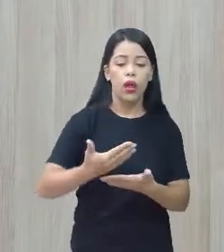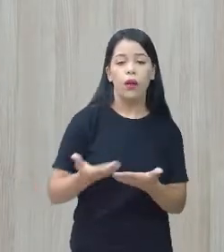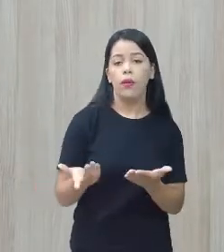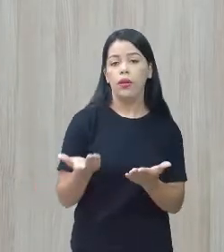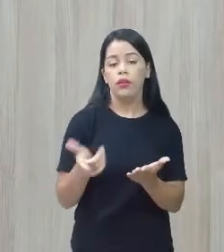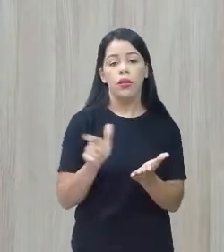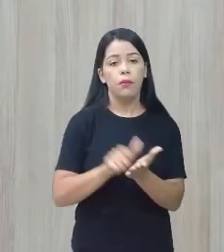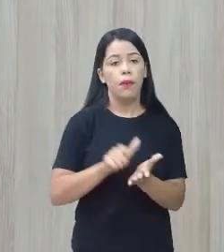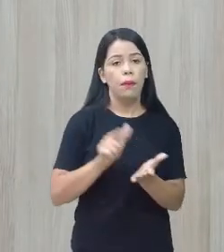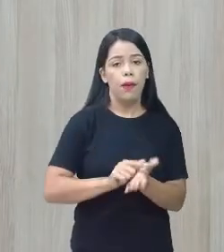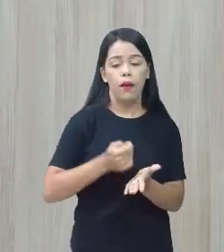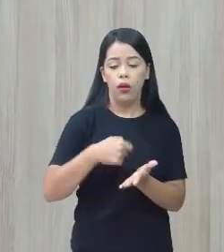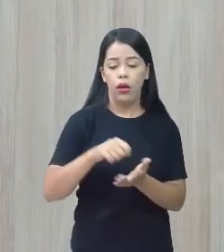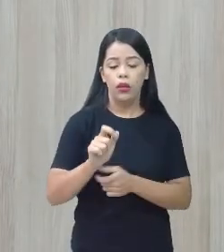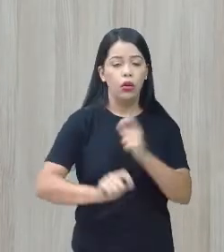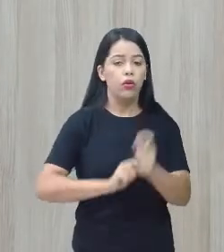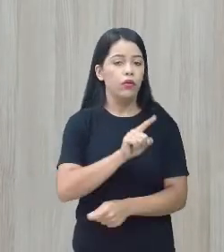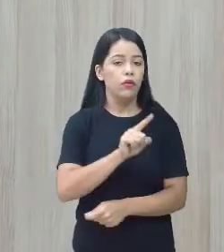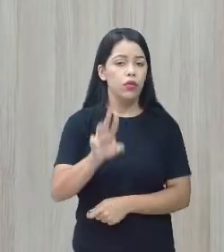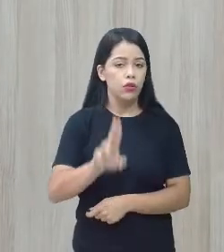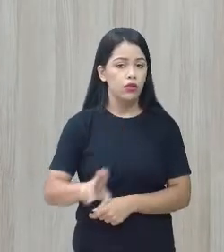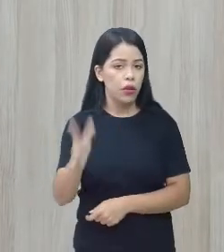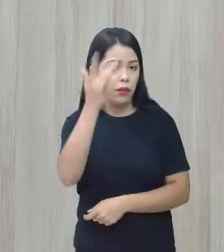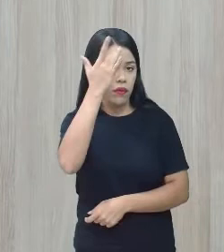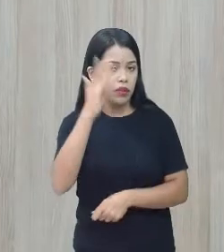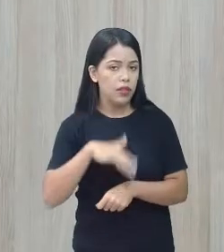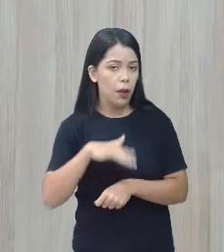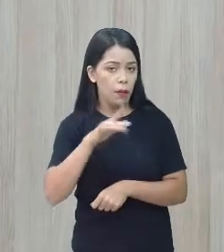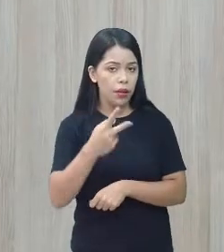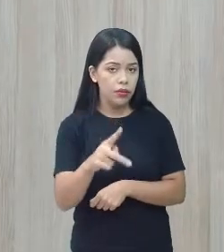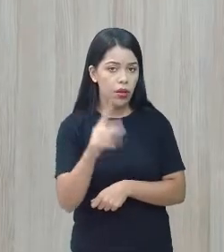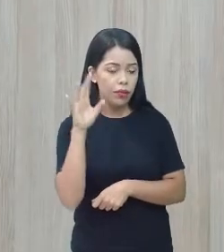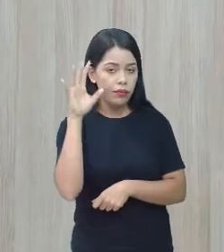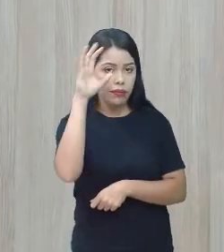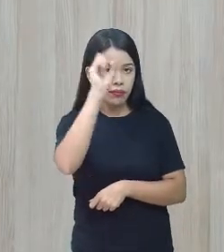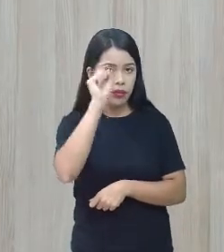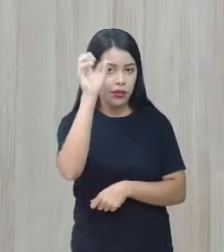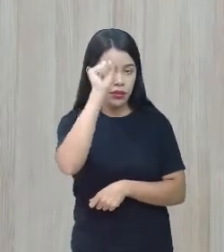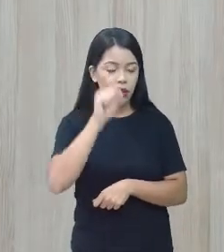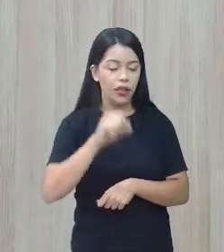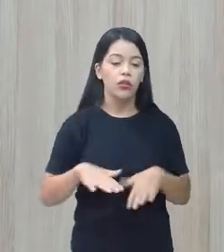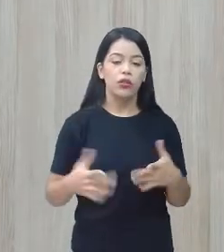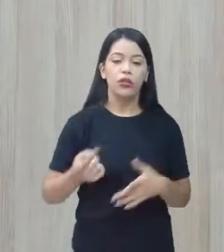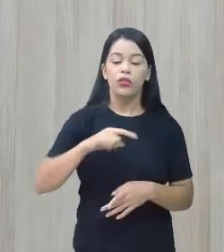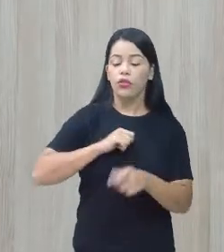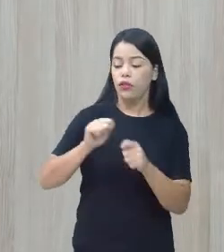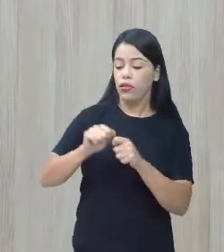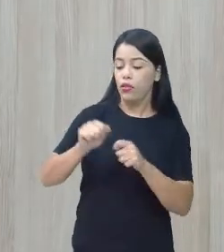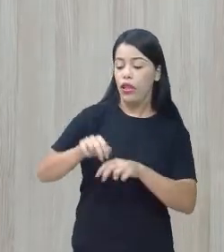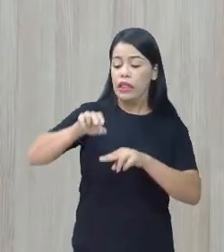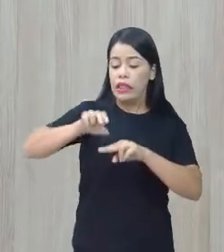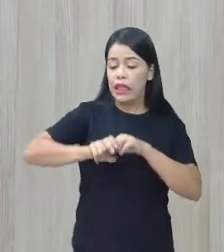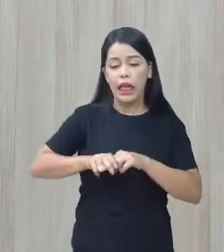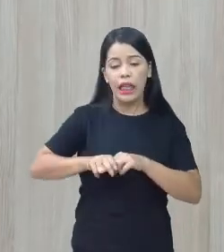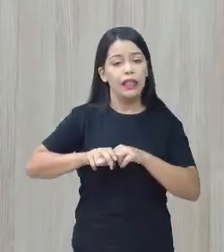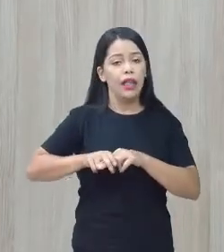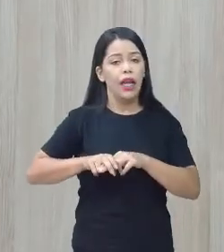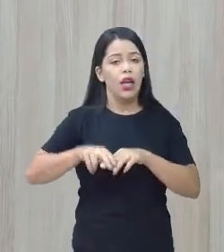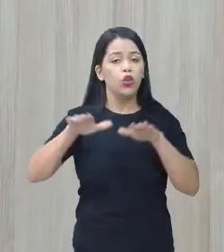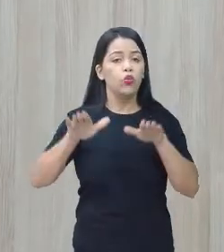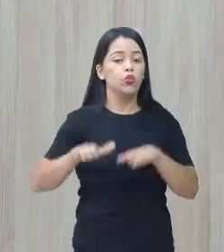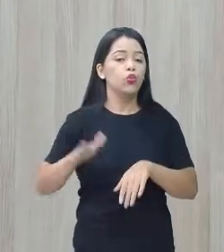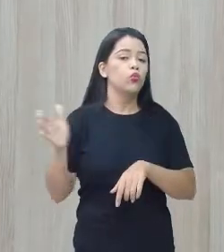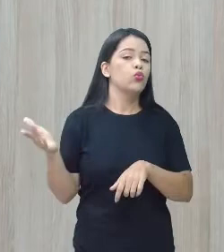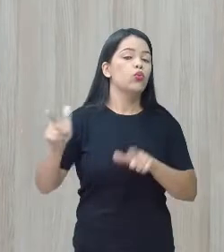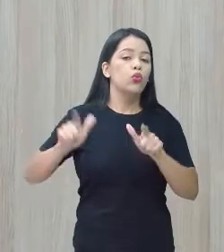que vocês usarem para facilitar o aprendizado, tá certo? E aí a gente faz o quê? Se senta confortavelmente, porque eu sei que dá vontade